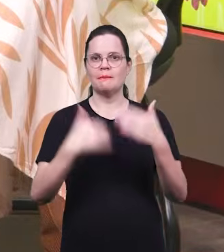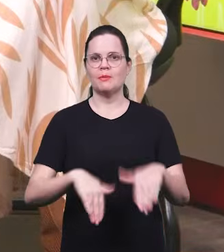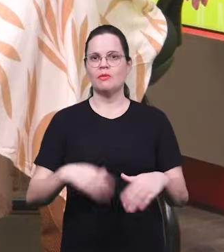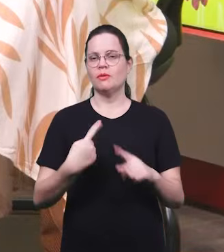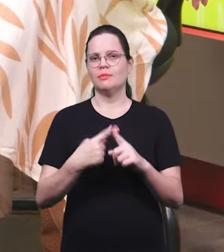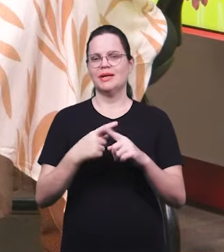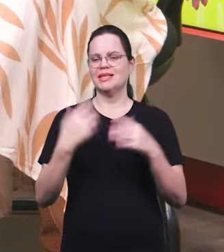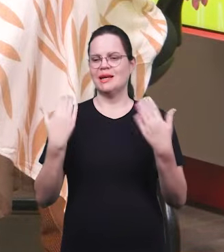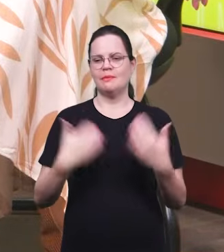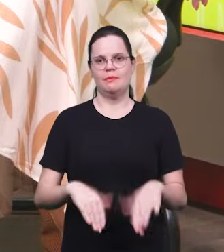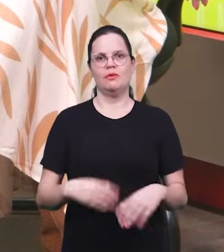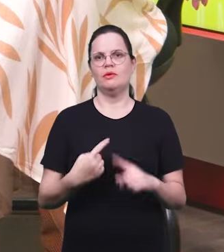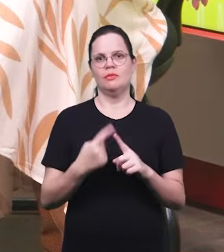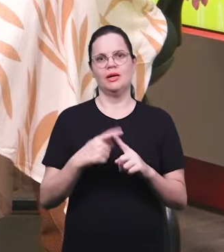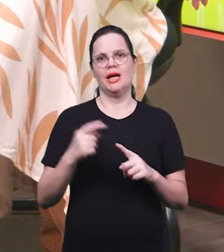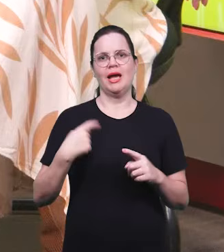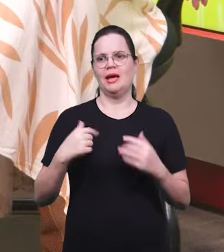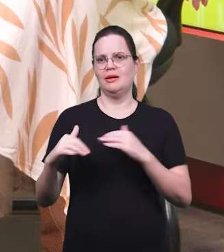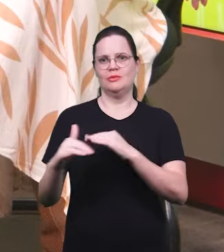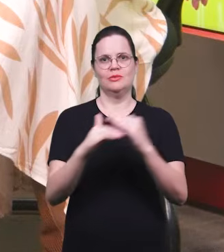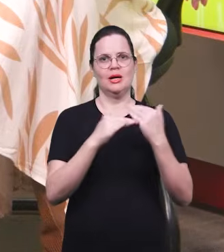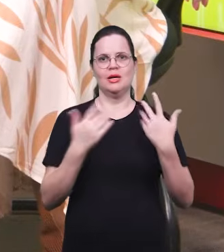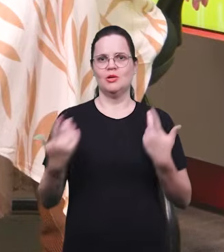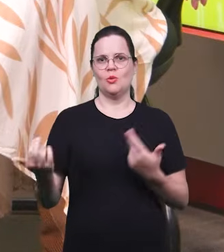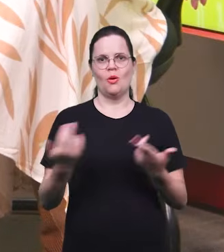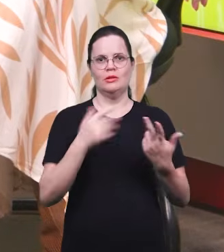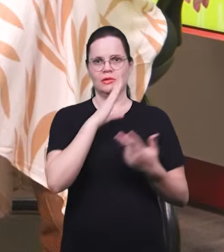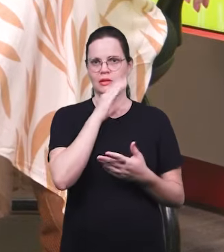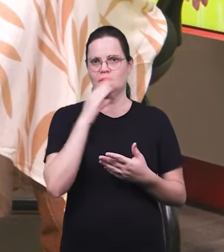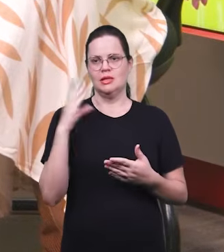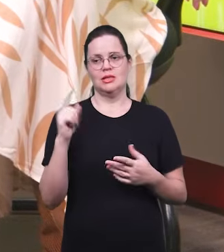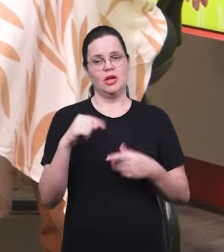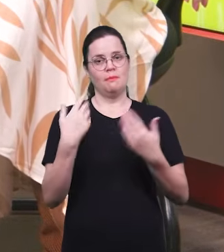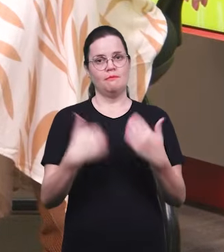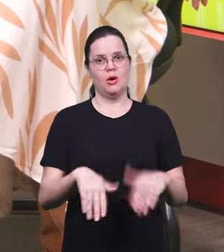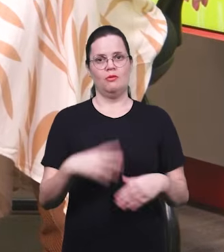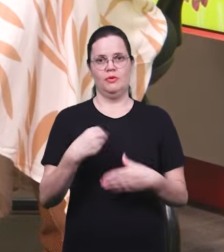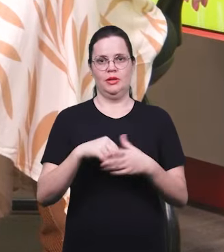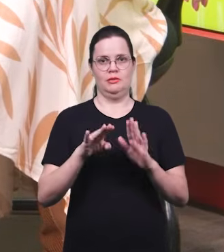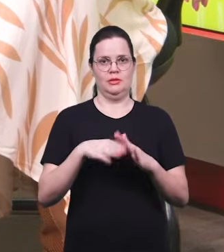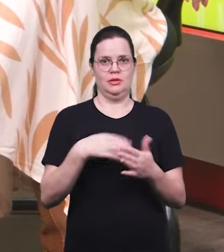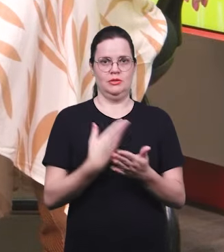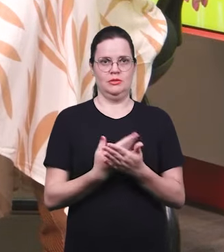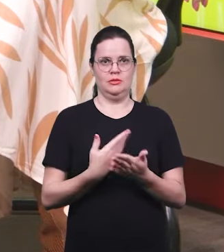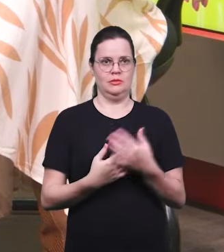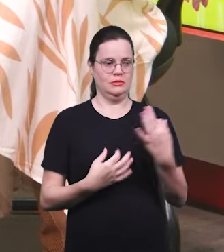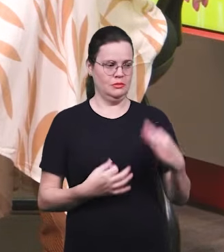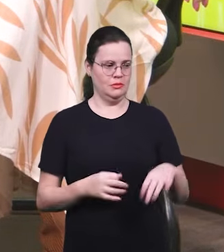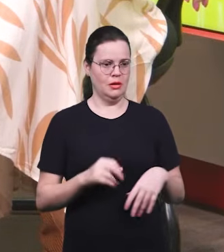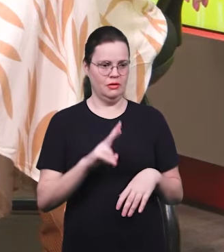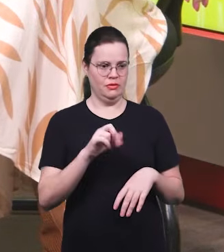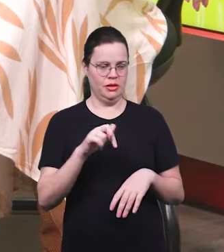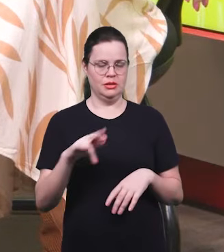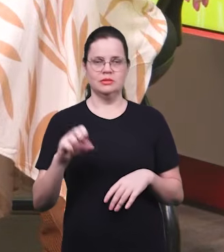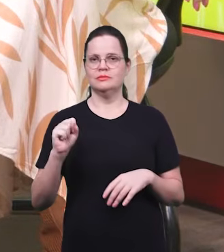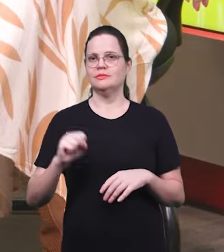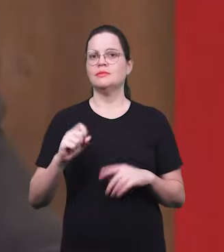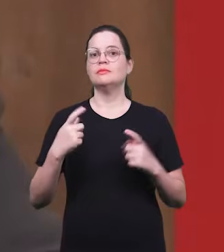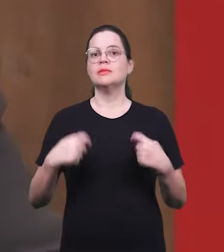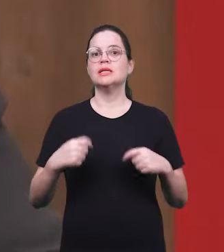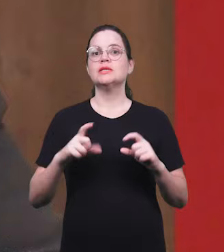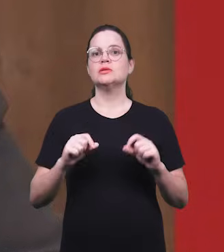das provas aqui? É uma dor bem comum, não é, Vanessa? Sim. É uma dor muito comum deles. Sim. Então, muitas vezes, o que você